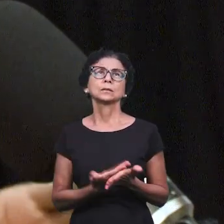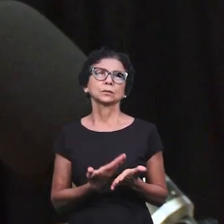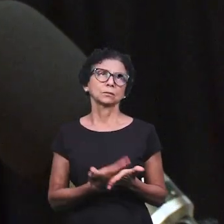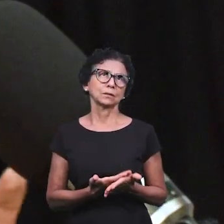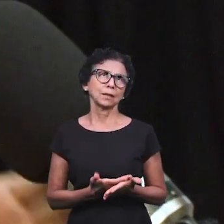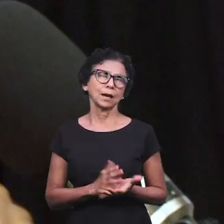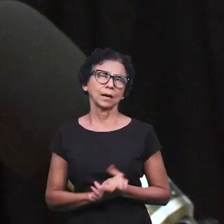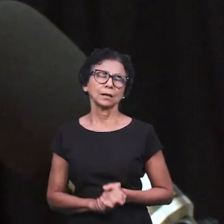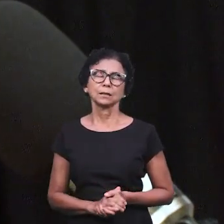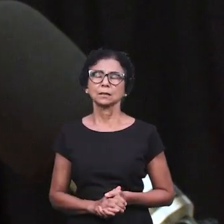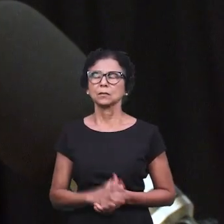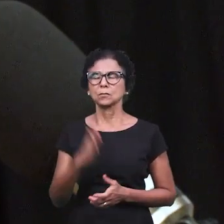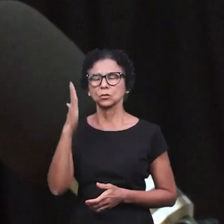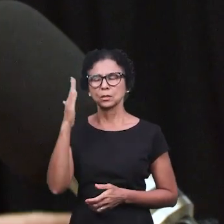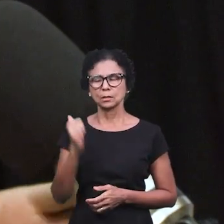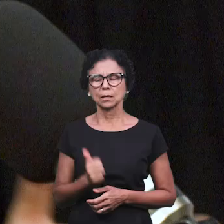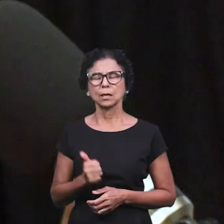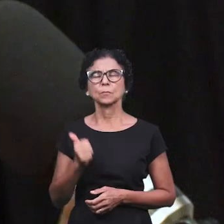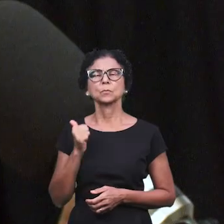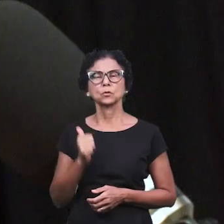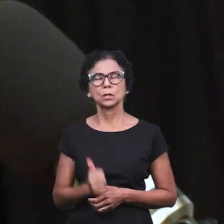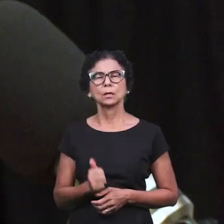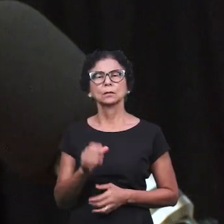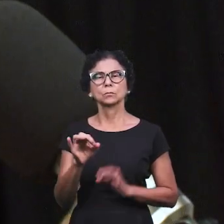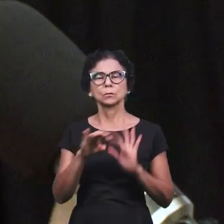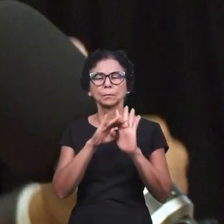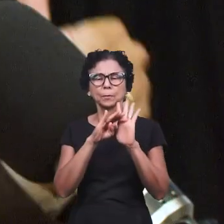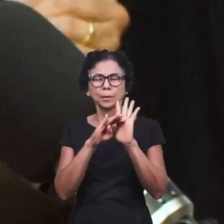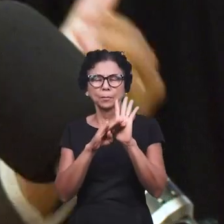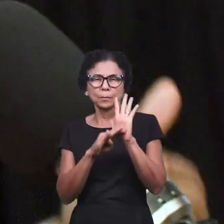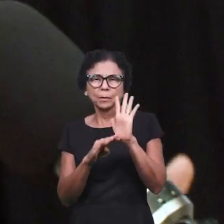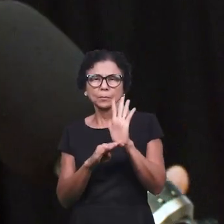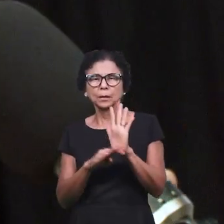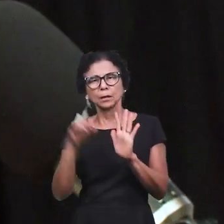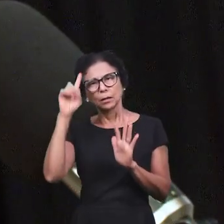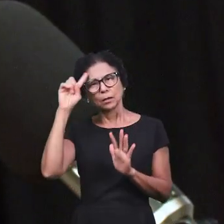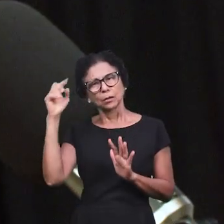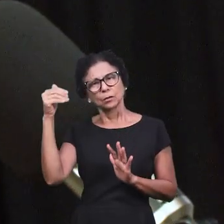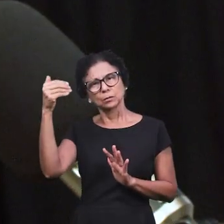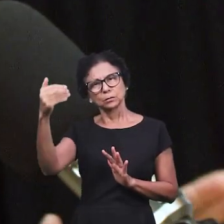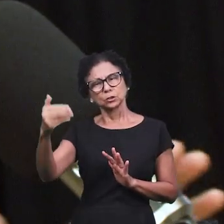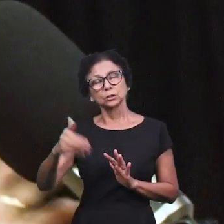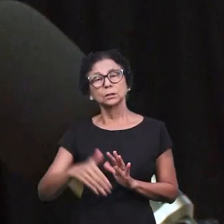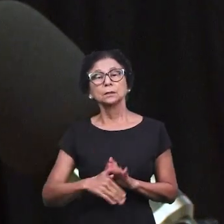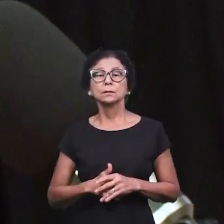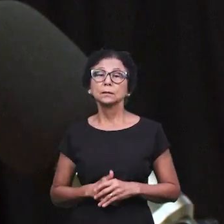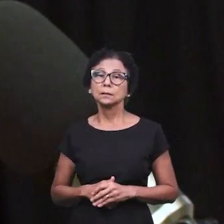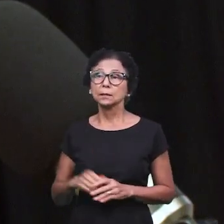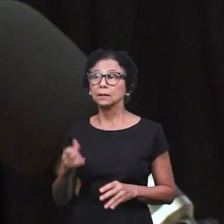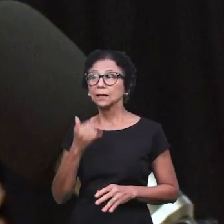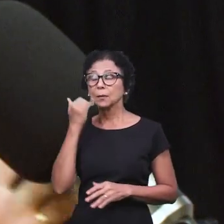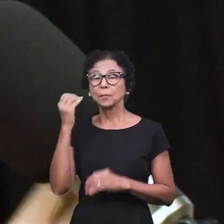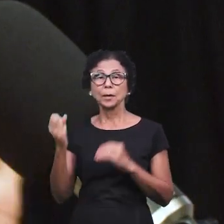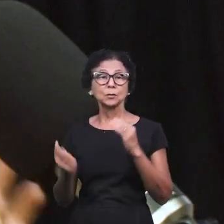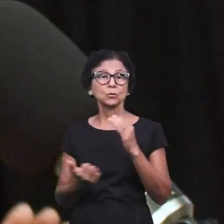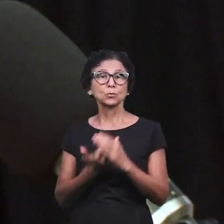quando que eu vou estudar, o que que eu vou estudar? Não, você já tem essa rotina, né? E, eventualmente, esses momentos vão surgir,